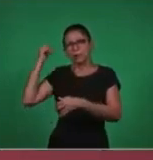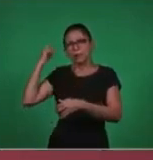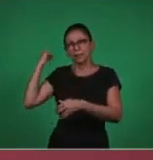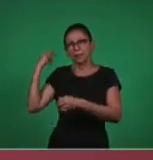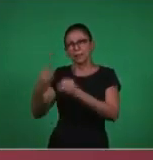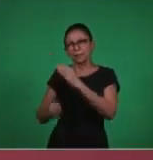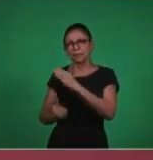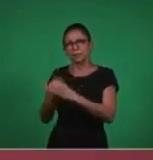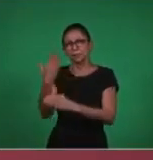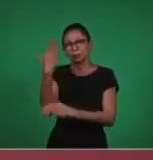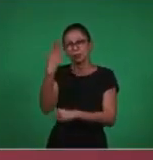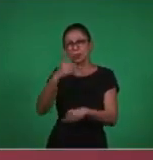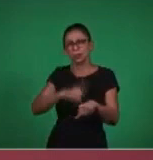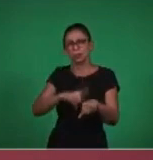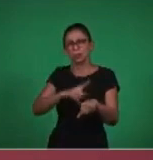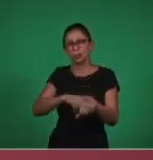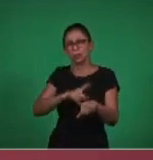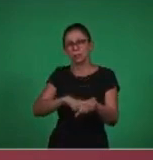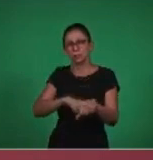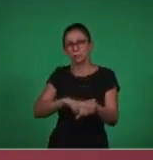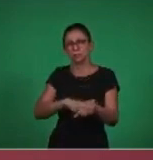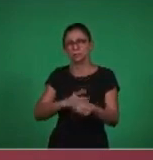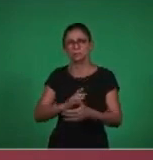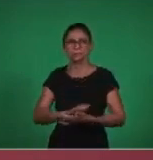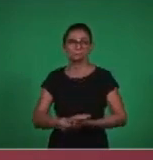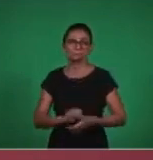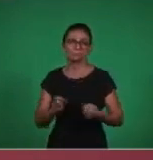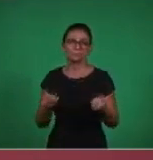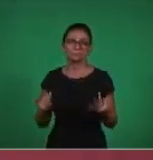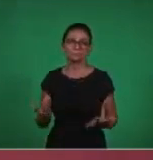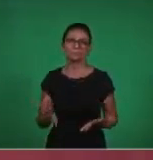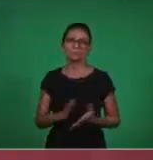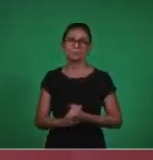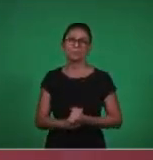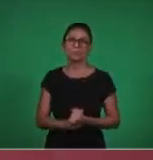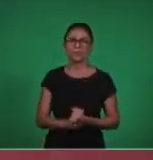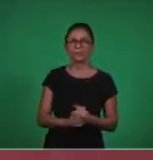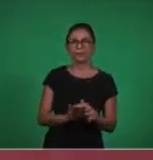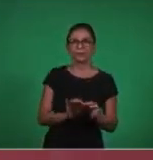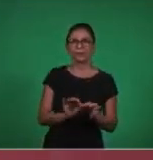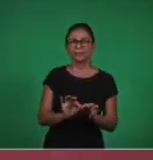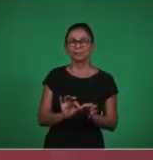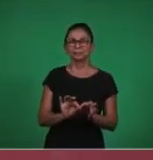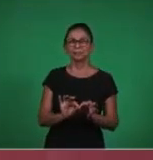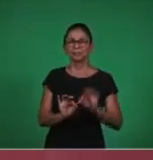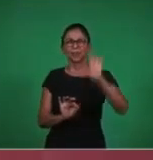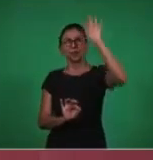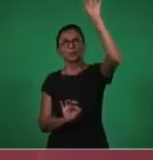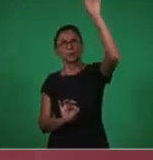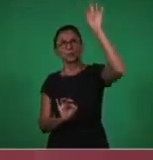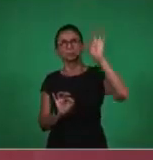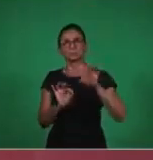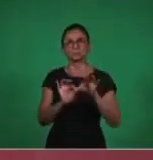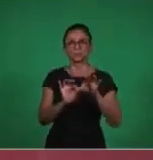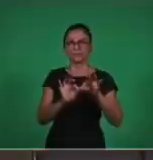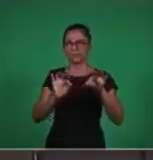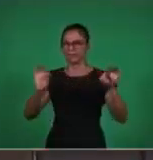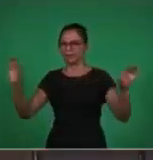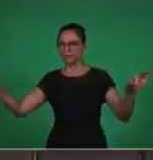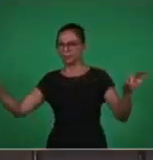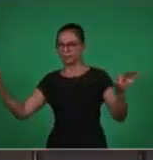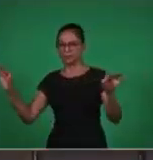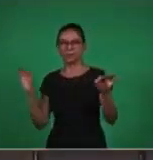três medidas. Largura, altura e profundidade, que resumidamente é espaço. Então vamos